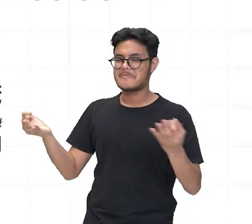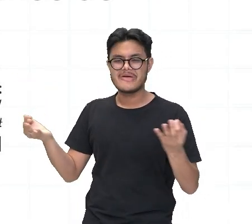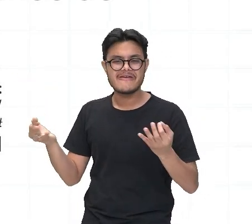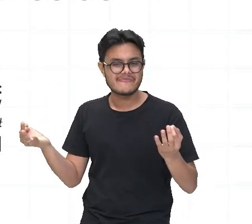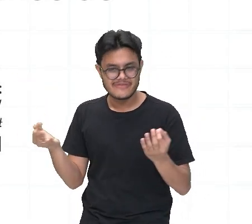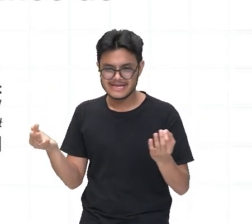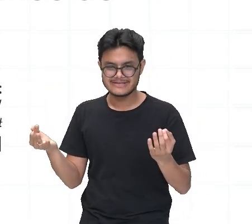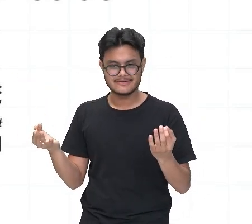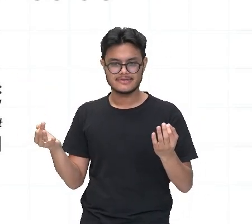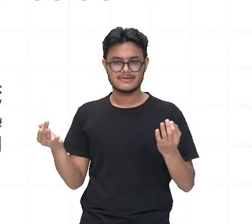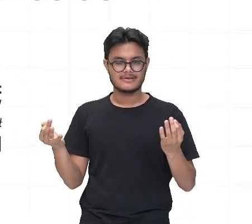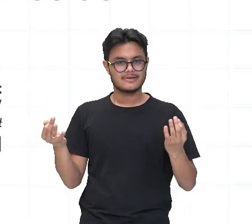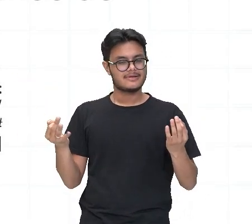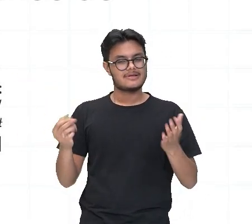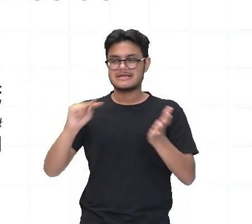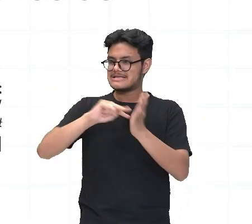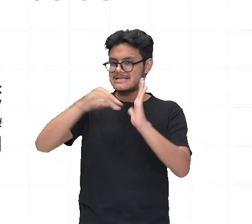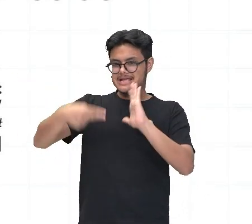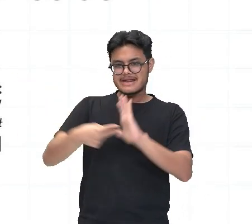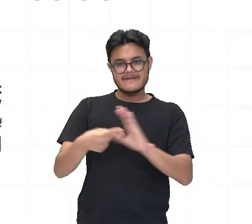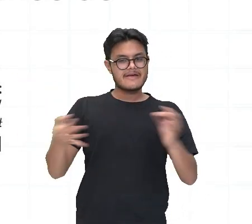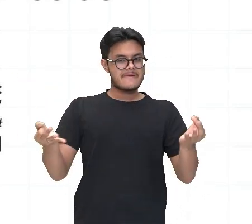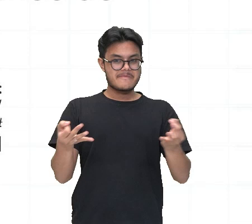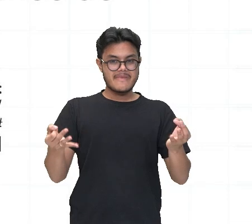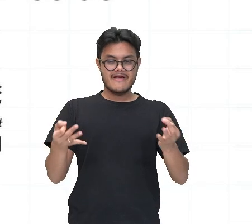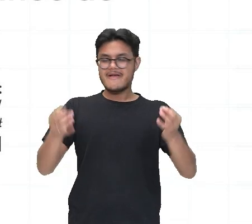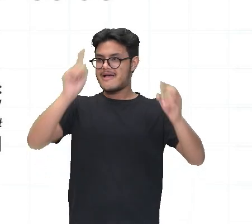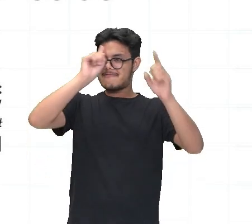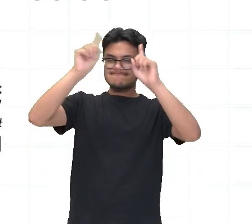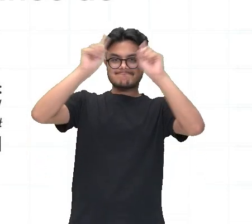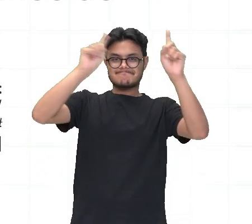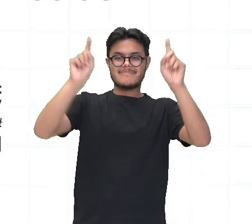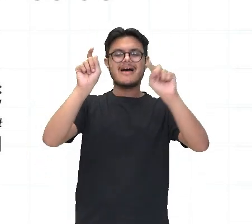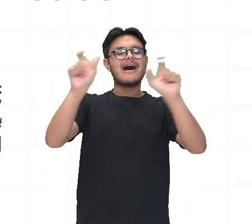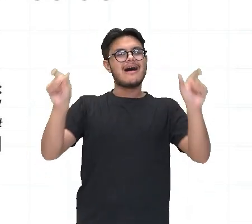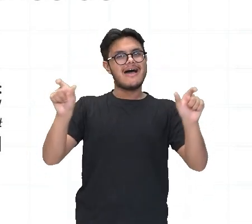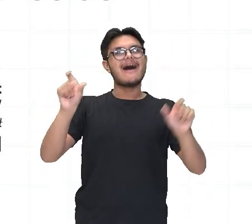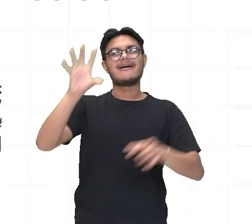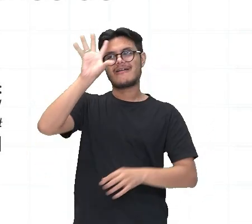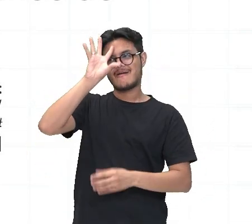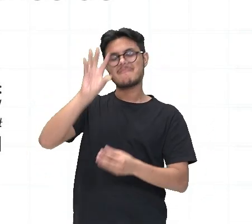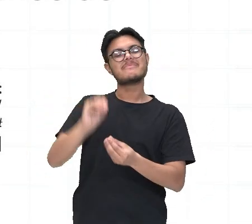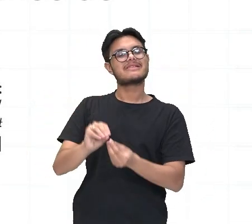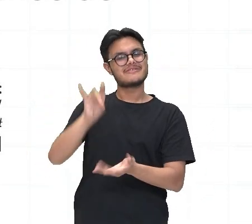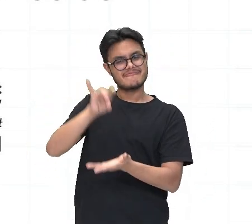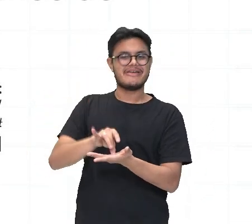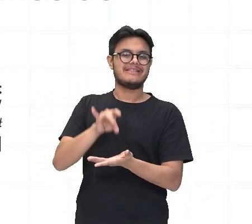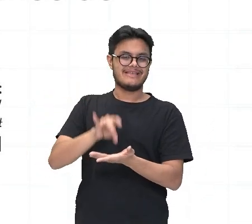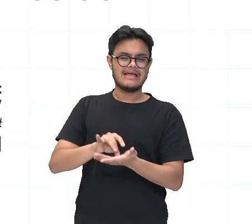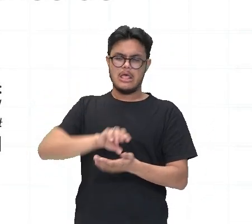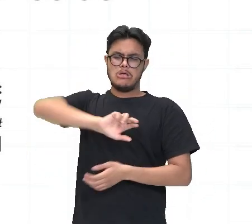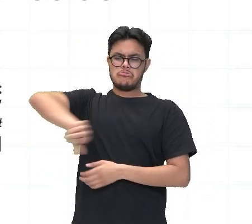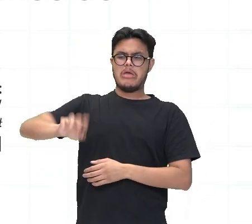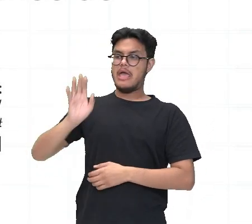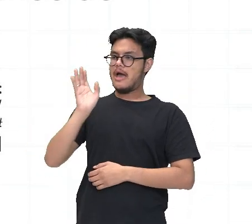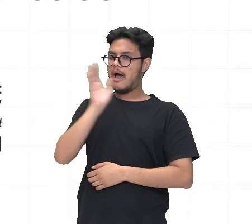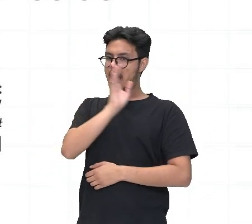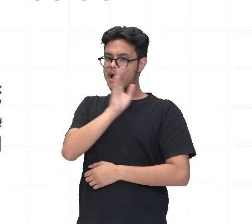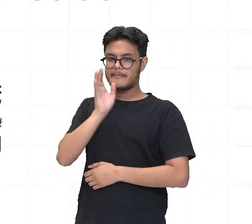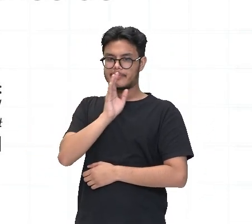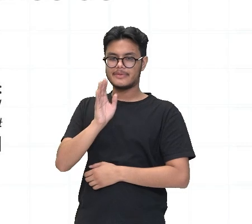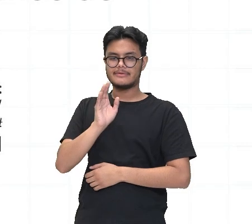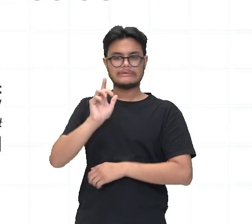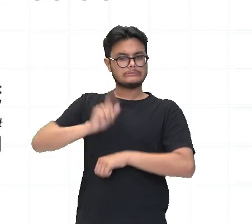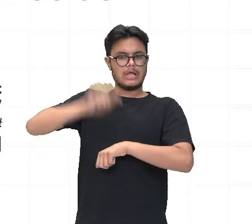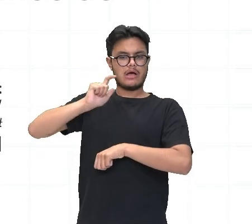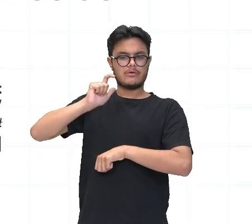claro. A sequência de ideias fica mais evidente, como uma coisa aconteceu após a outra, né? A lógica das ações